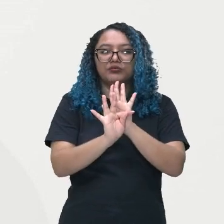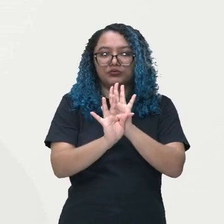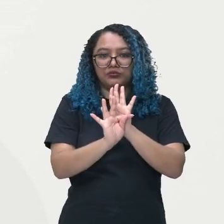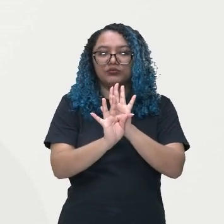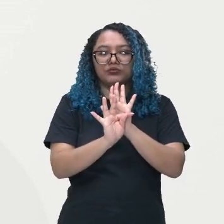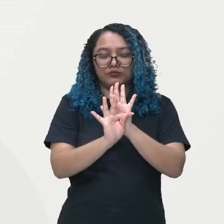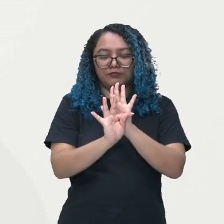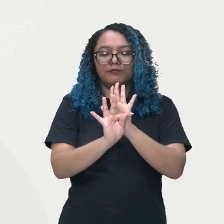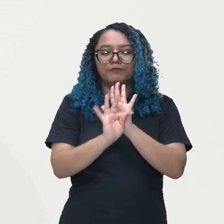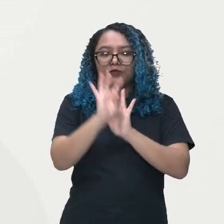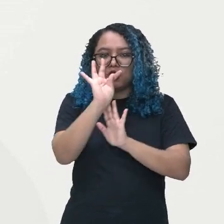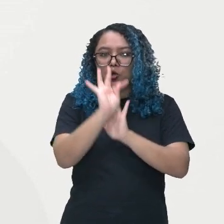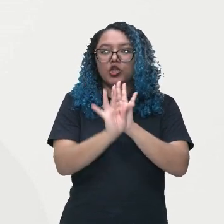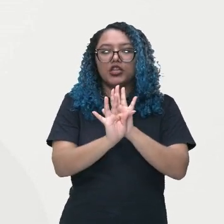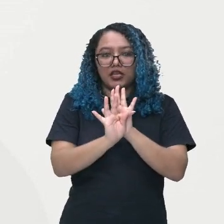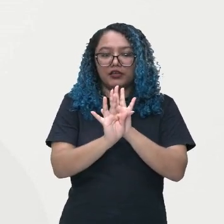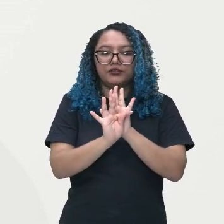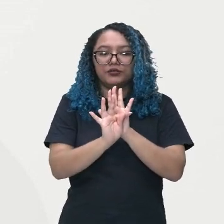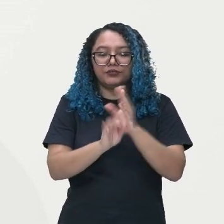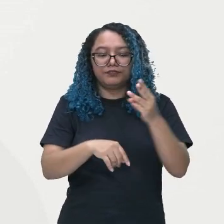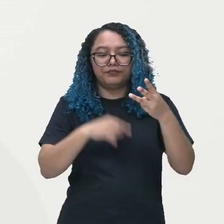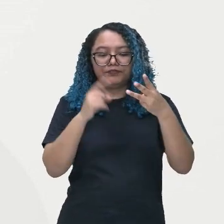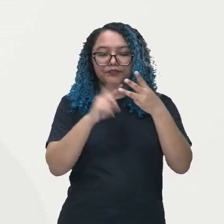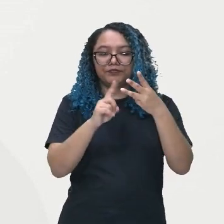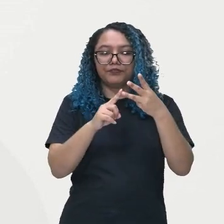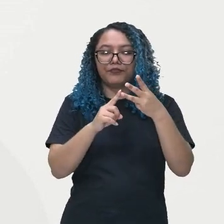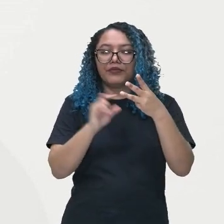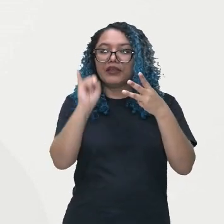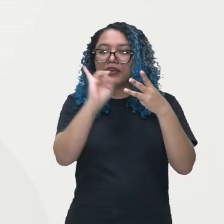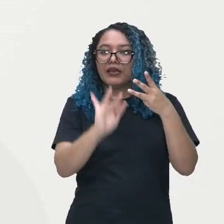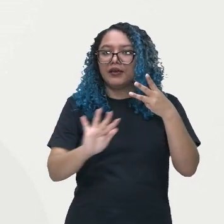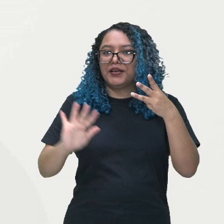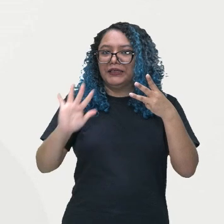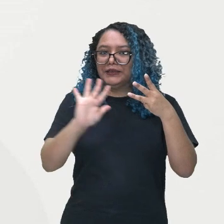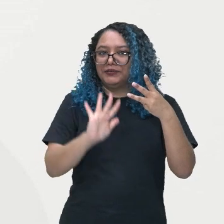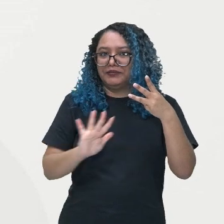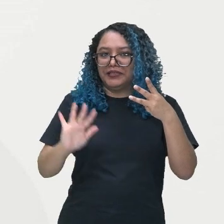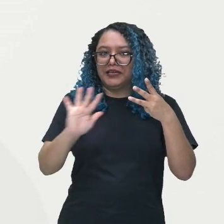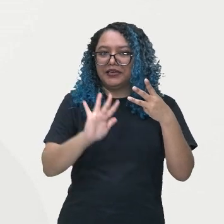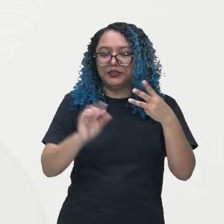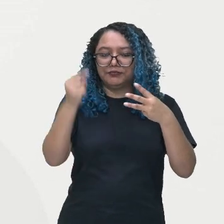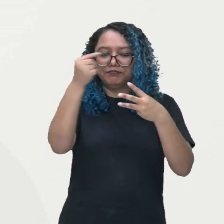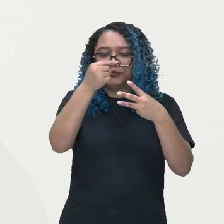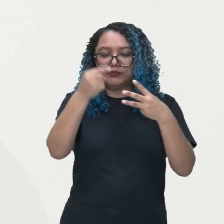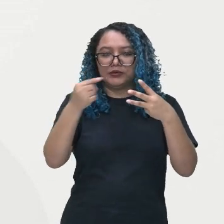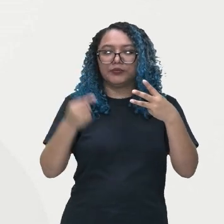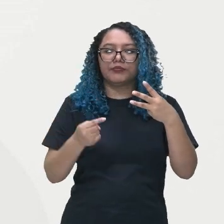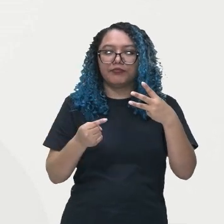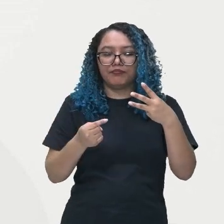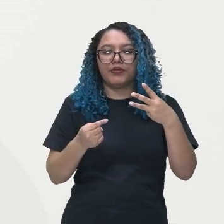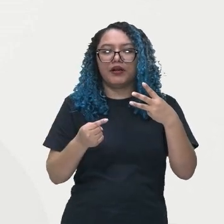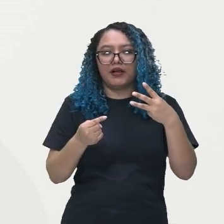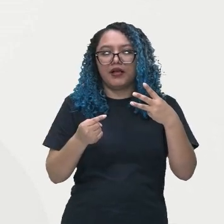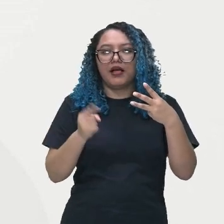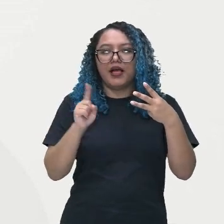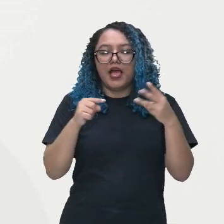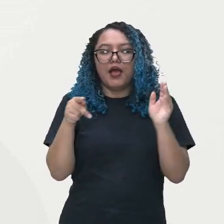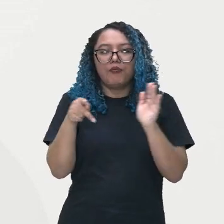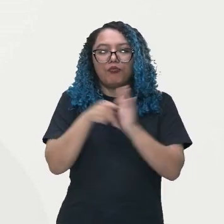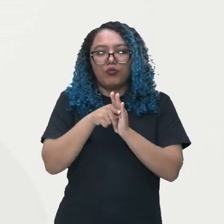trocando as coisas aqui, e a imagem. Essas 3 características compõem uma